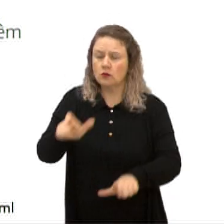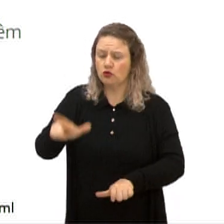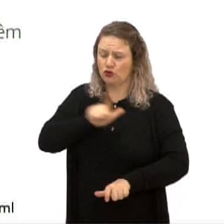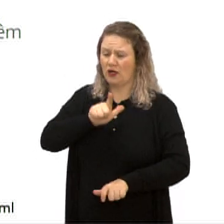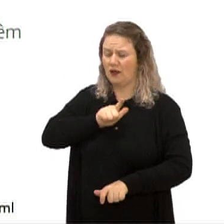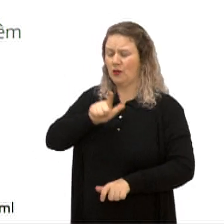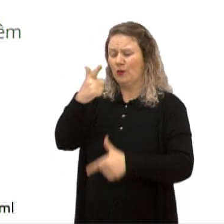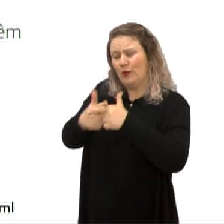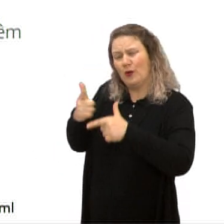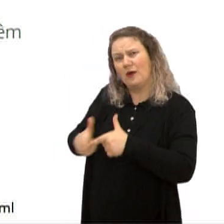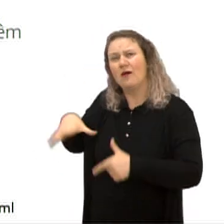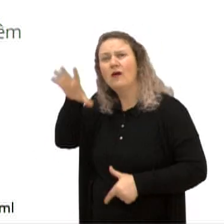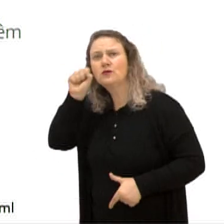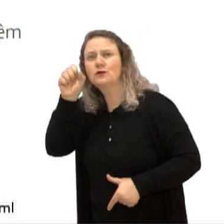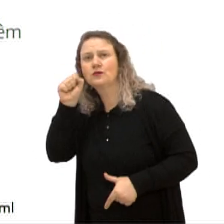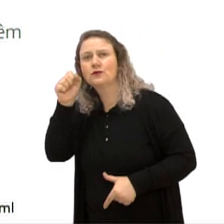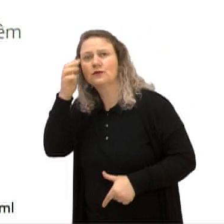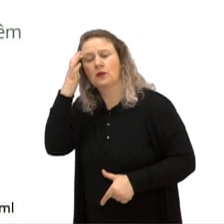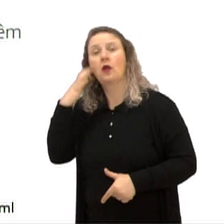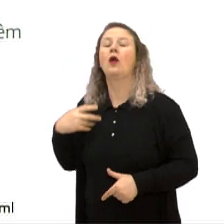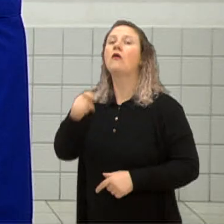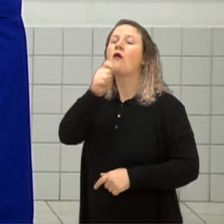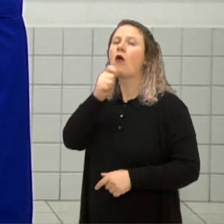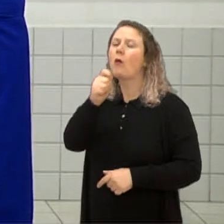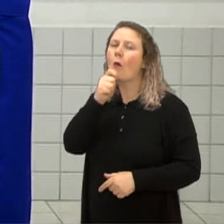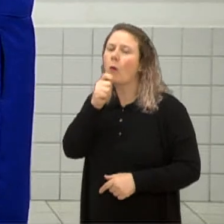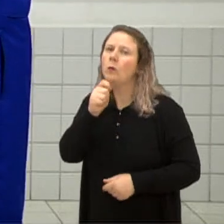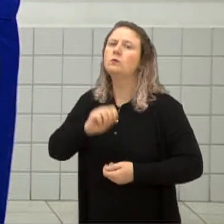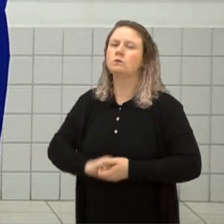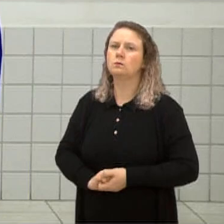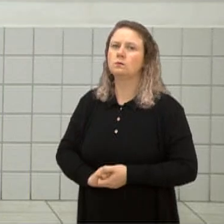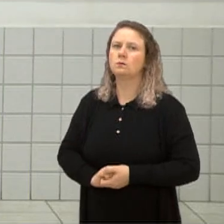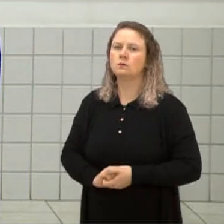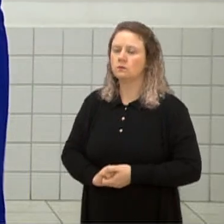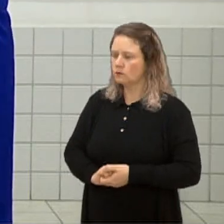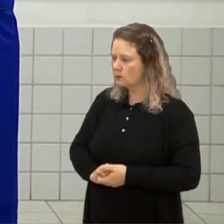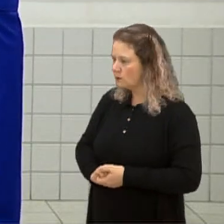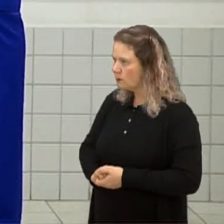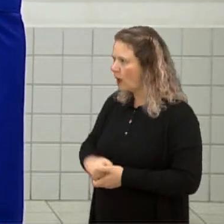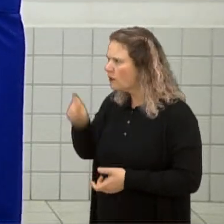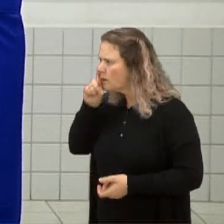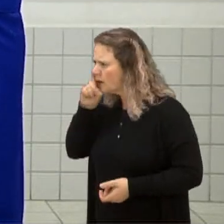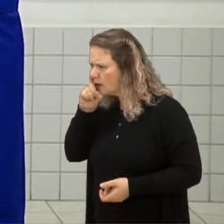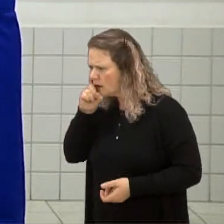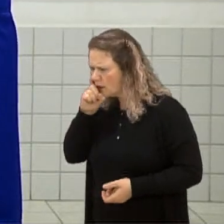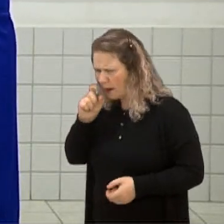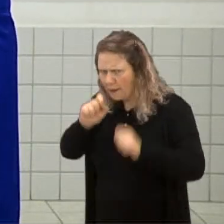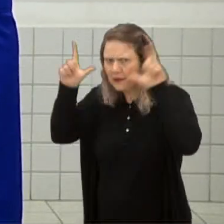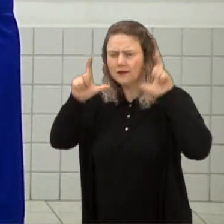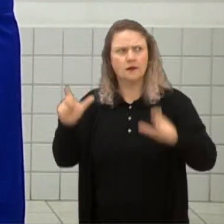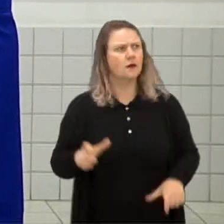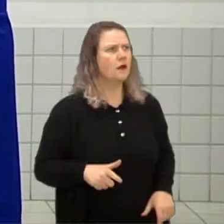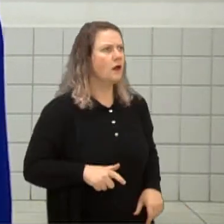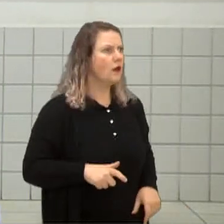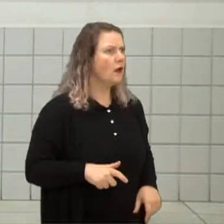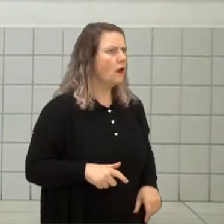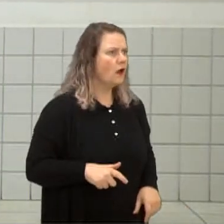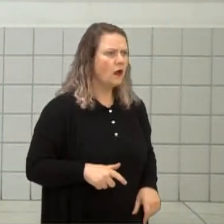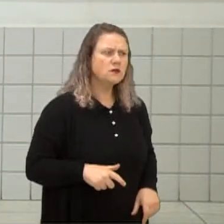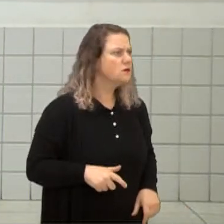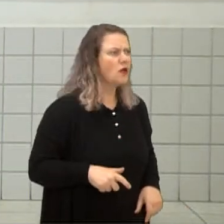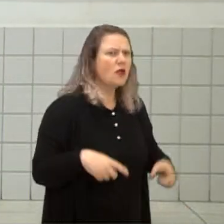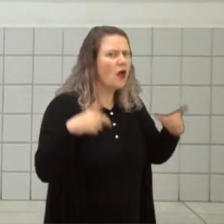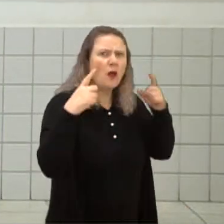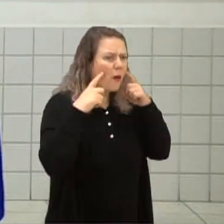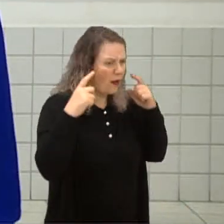deficiência auditiva. E continua a reportagem, não continua? Ei, Fabiano, Oi. Você não está prestando atenção no que eu estou falando? Mas claro que eu